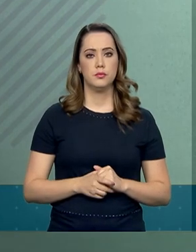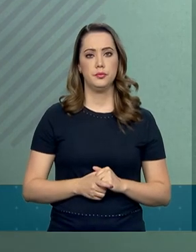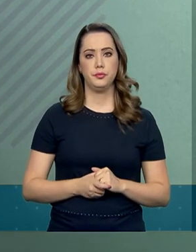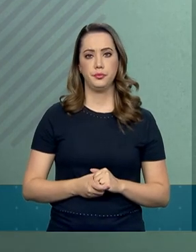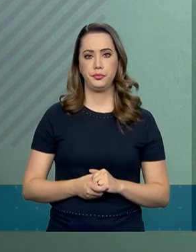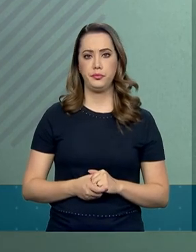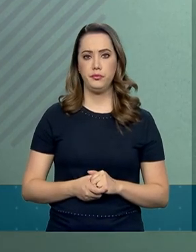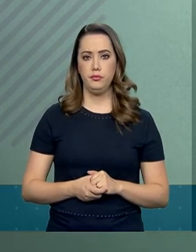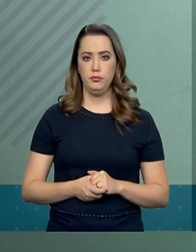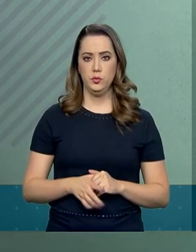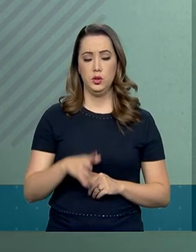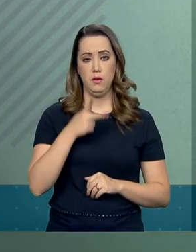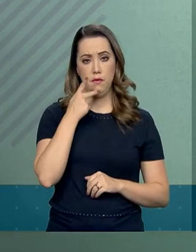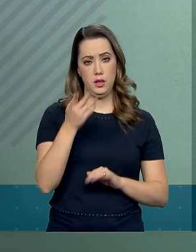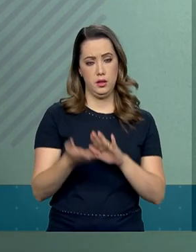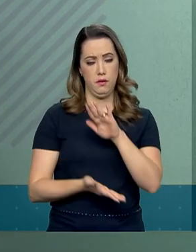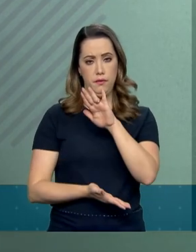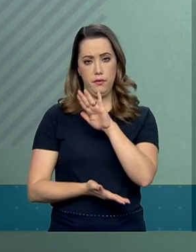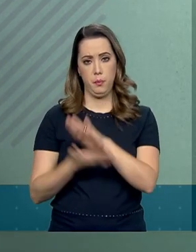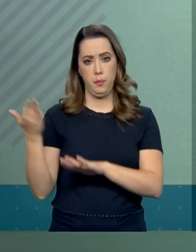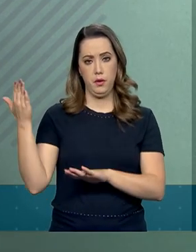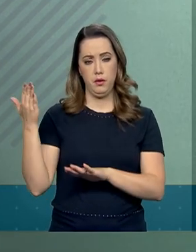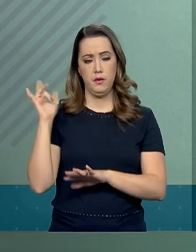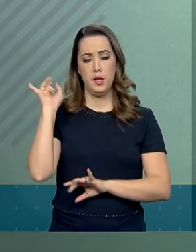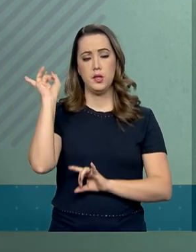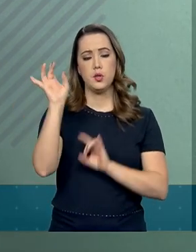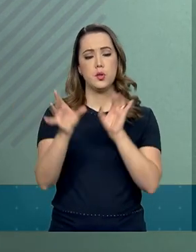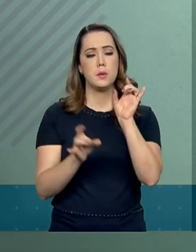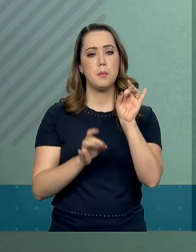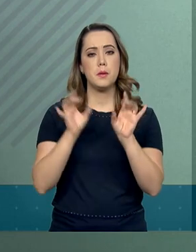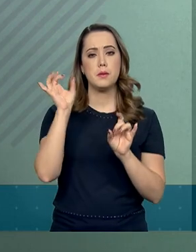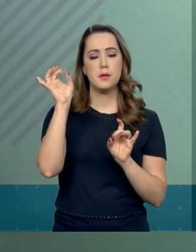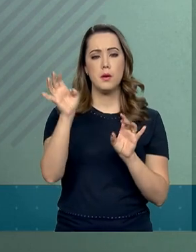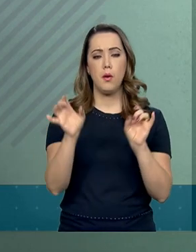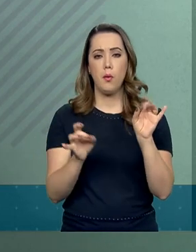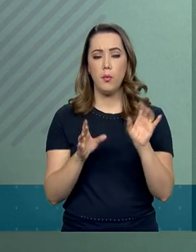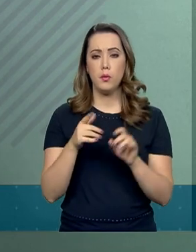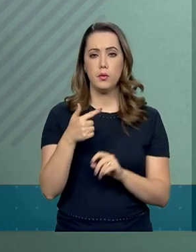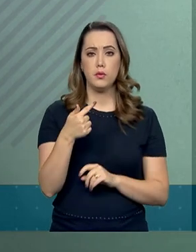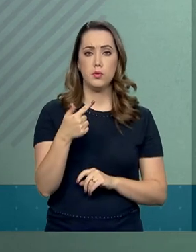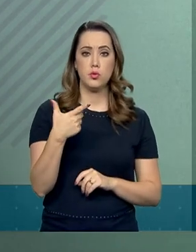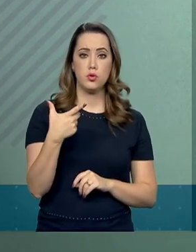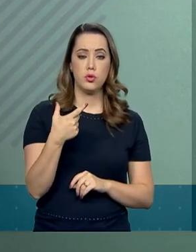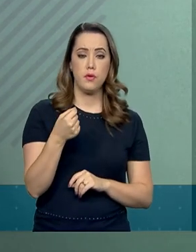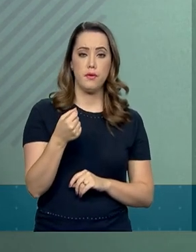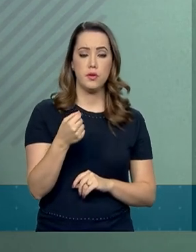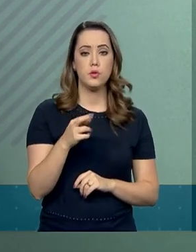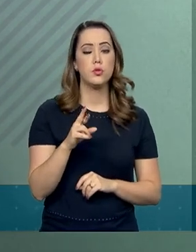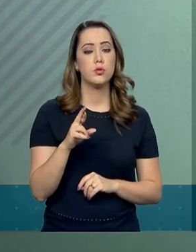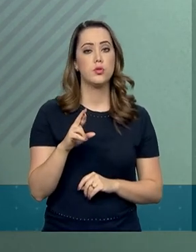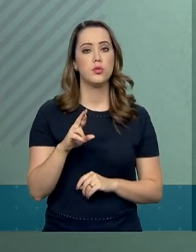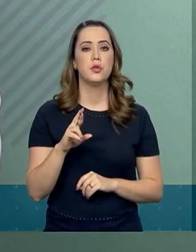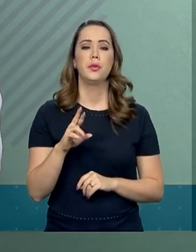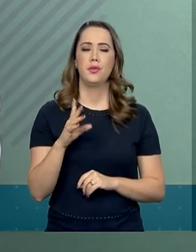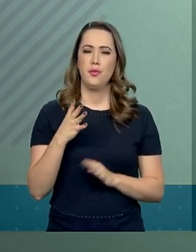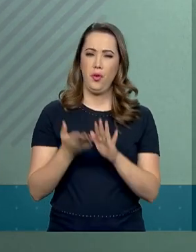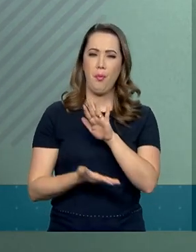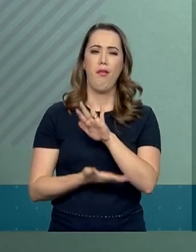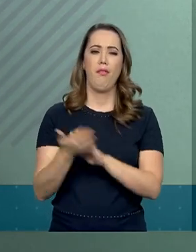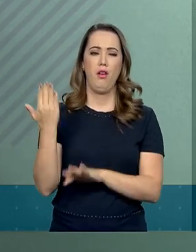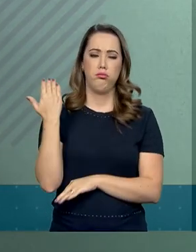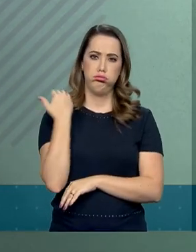com relação à viagem especialmente do g20 não foi uma viagem cansativa